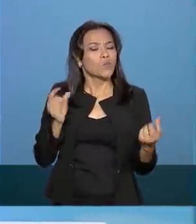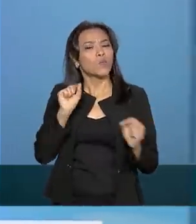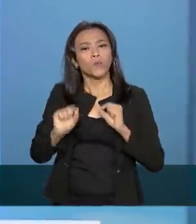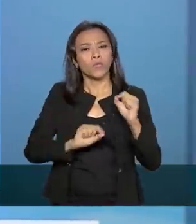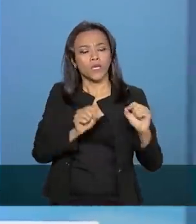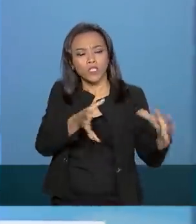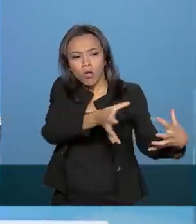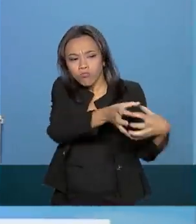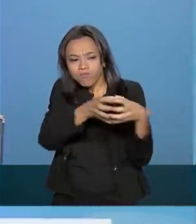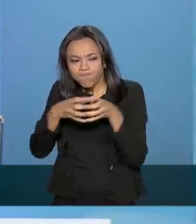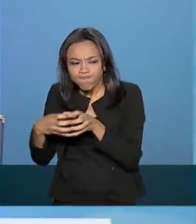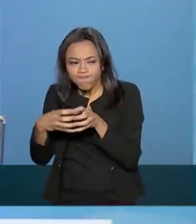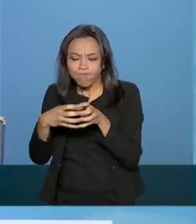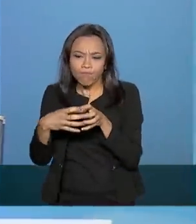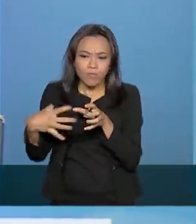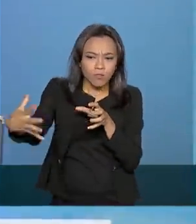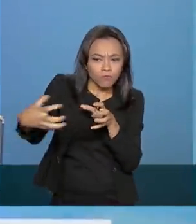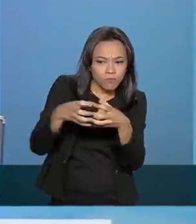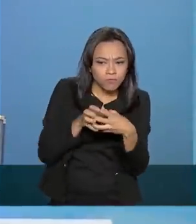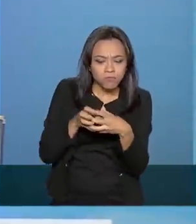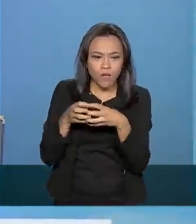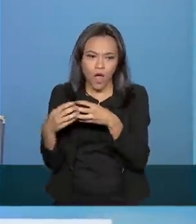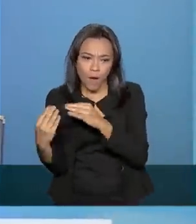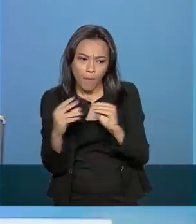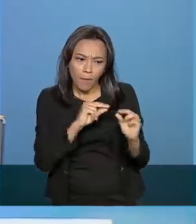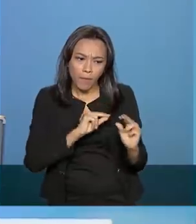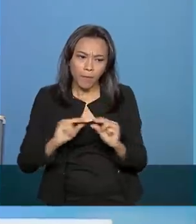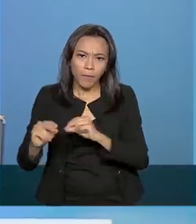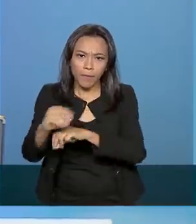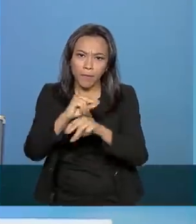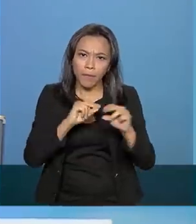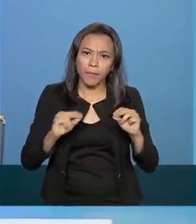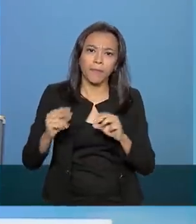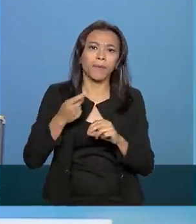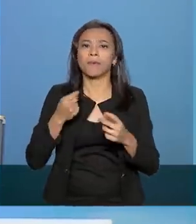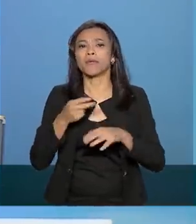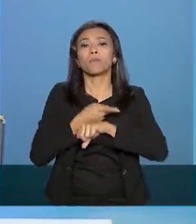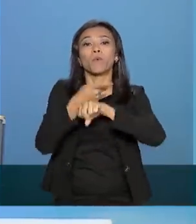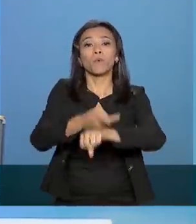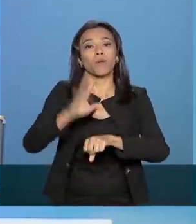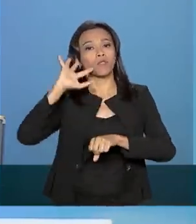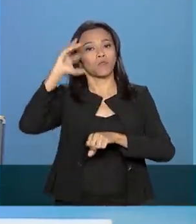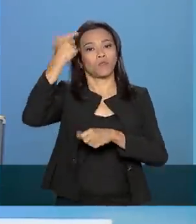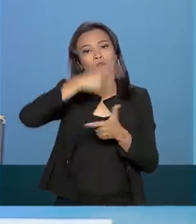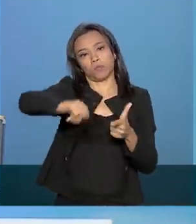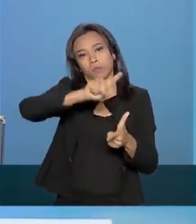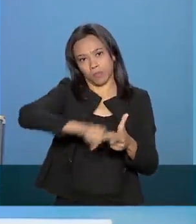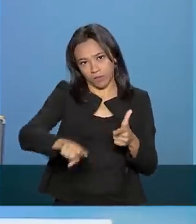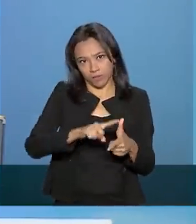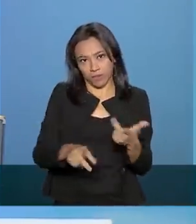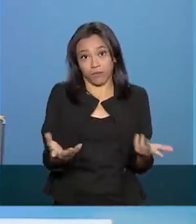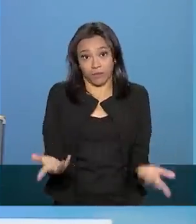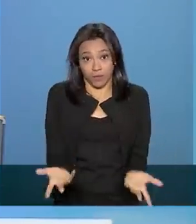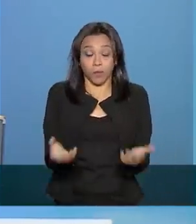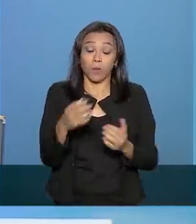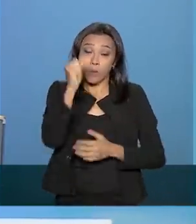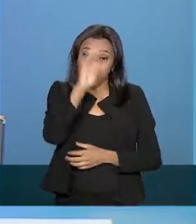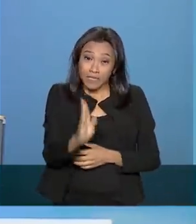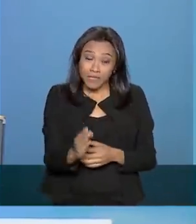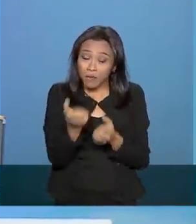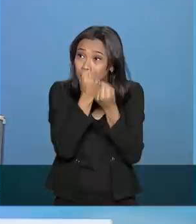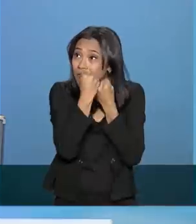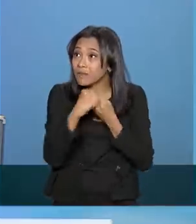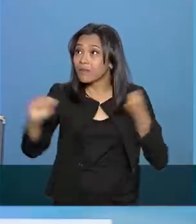aglutinar, de somar e buscar soluções para os nossos problemas. O Brasil é uma grande